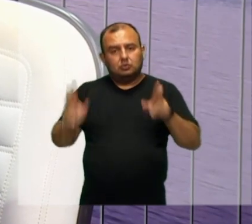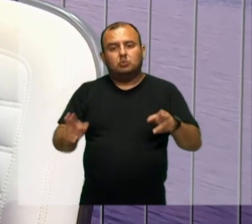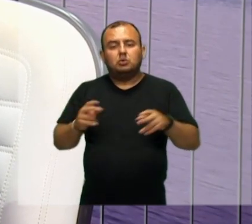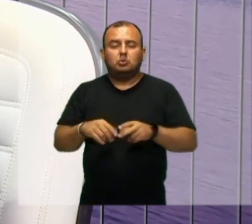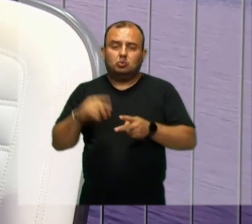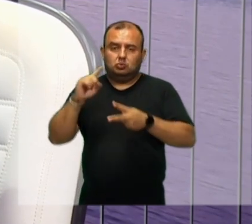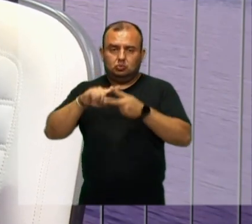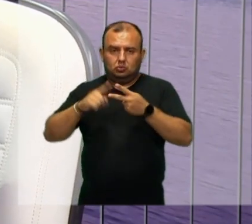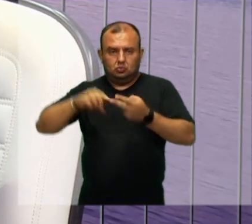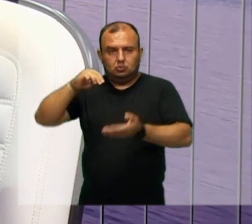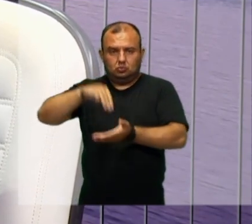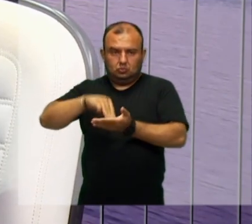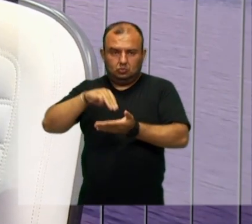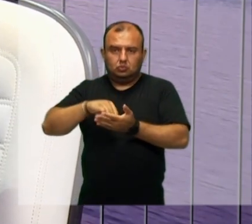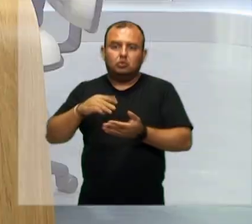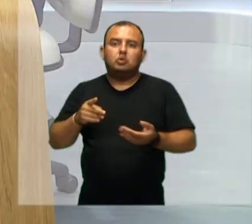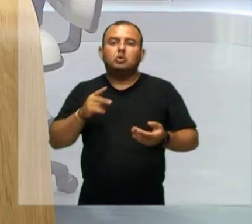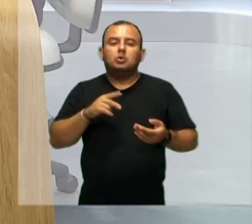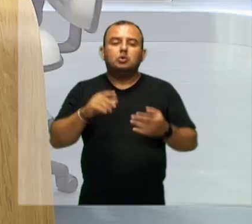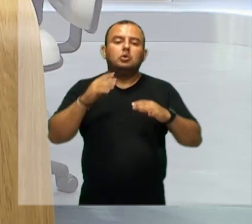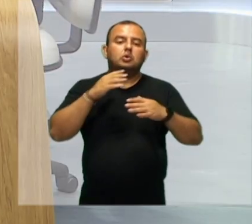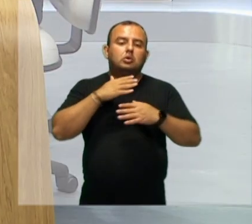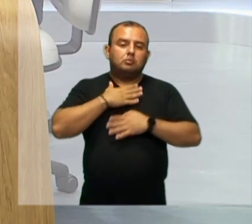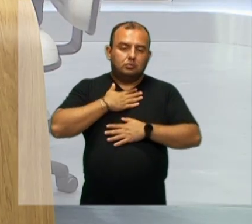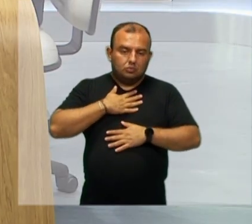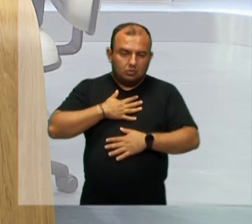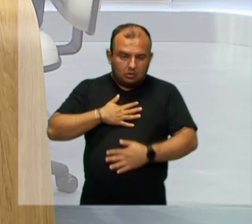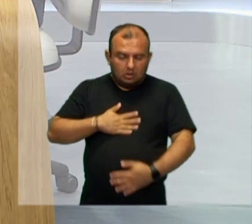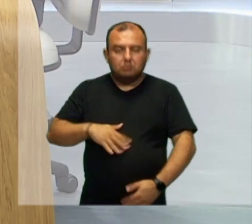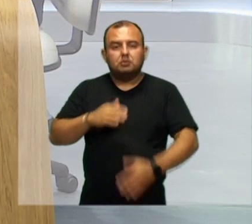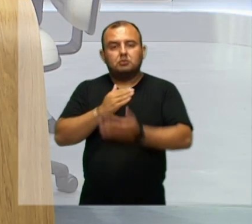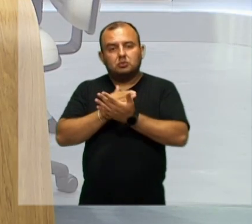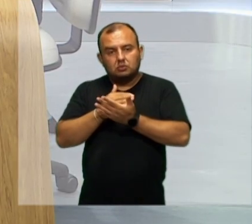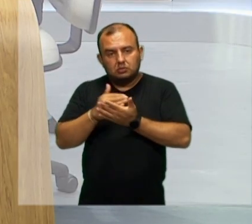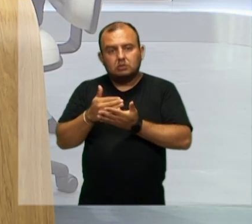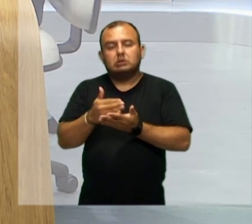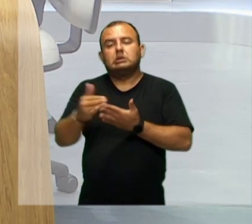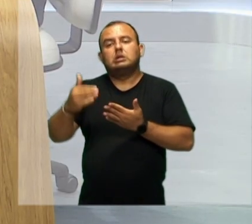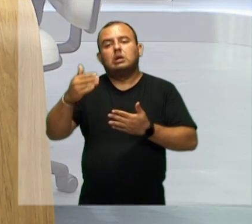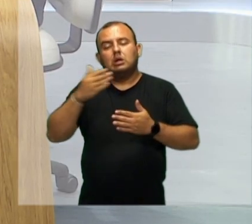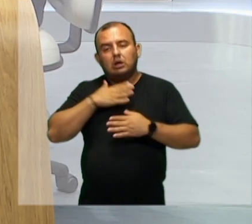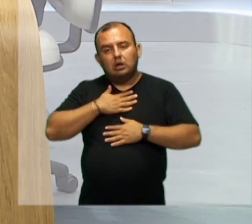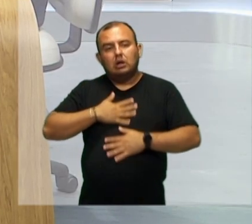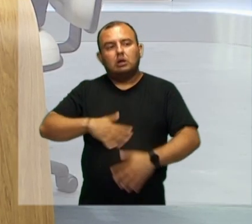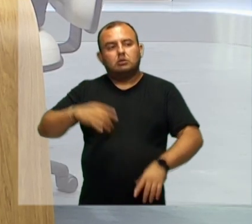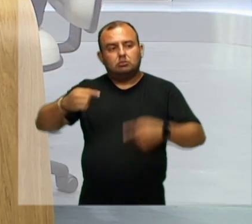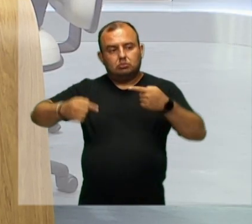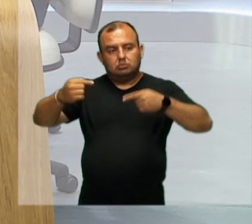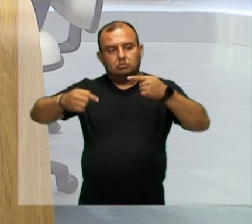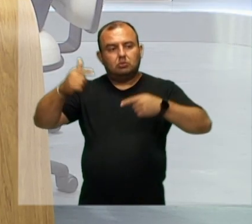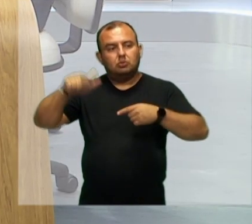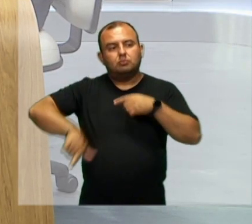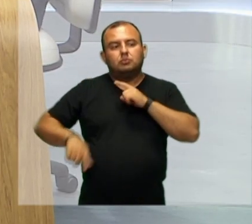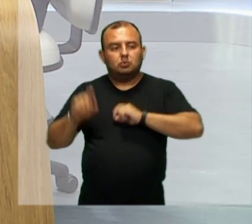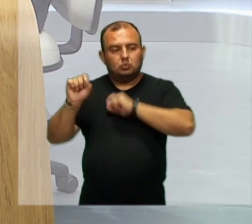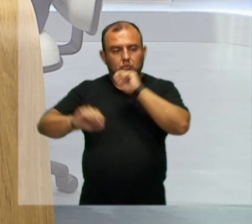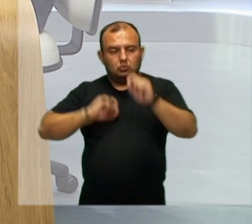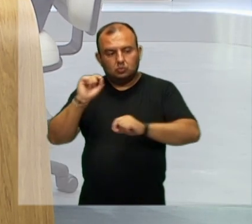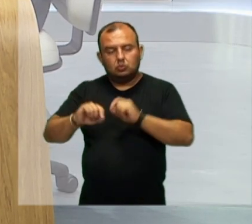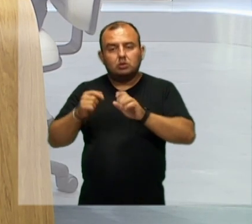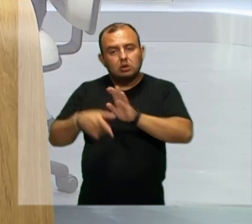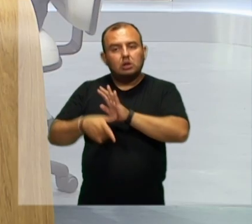por 2 motivos. Porque foi com calma que você começou realmente a competir. Exato, né? Mas além disso, o que